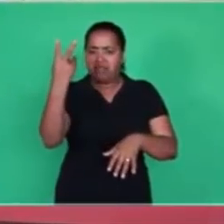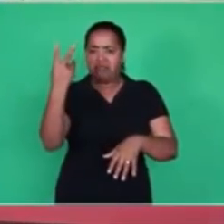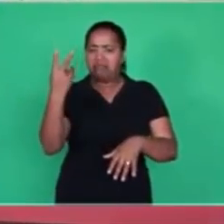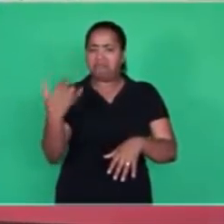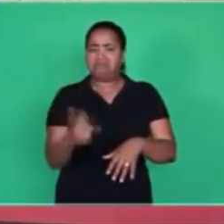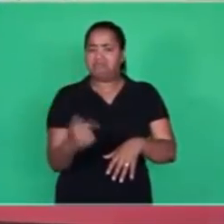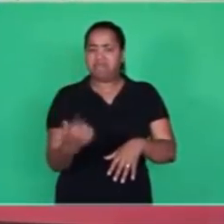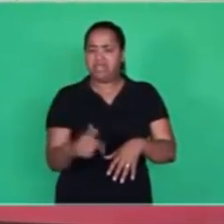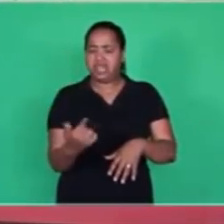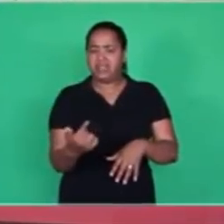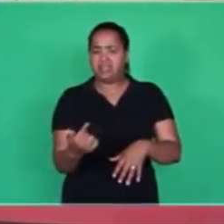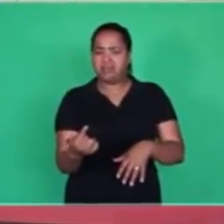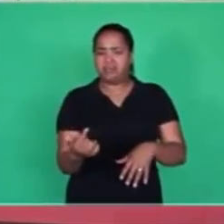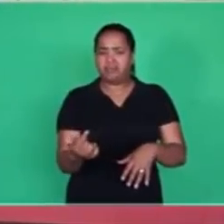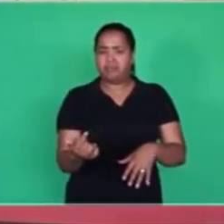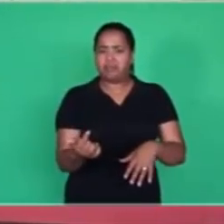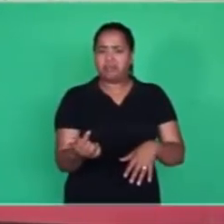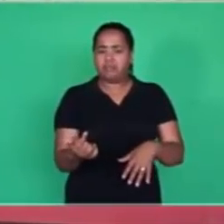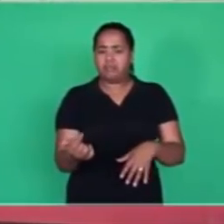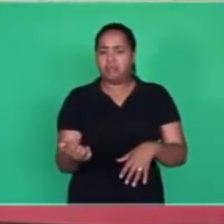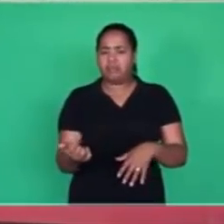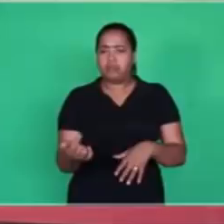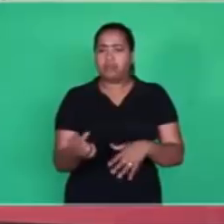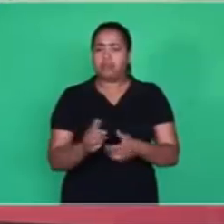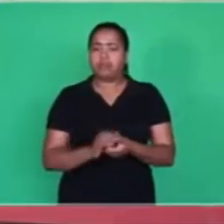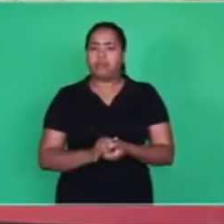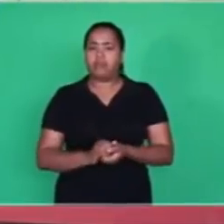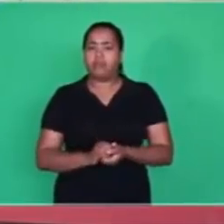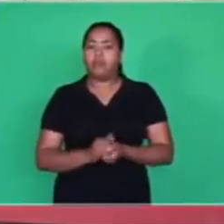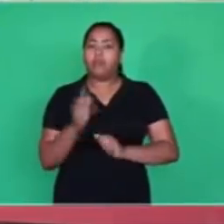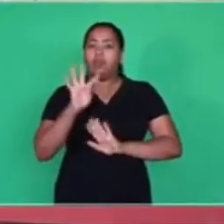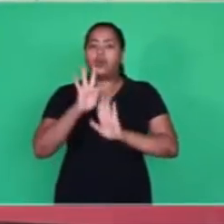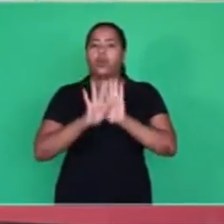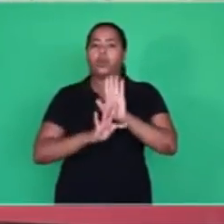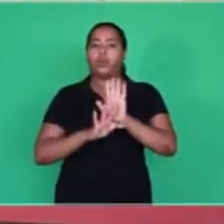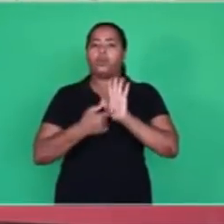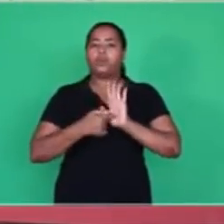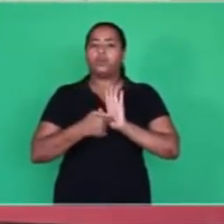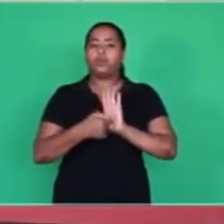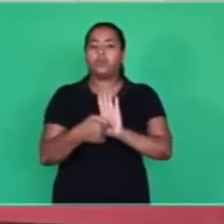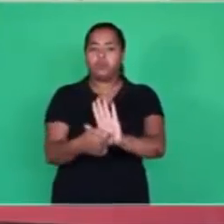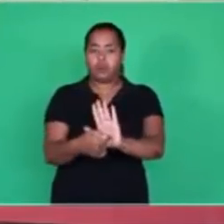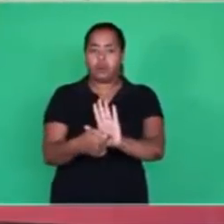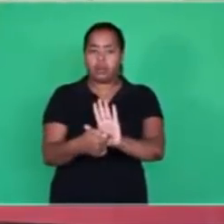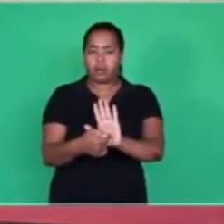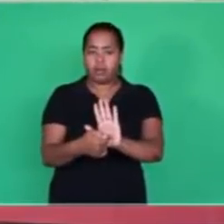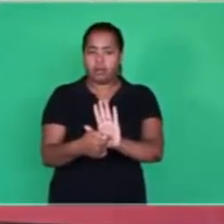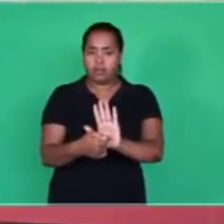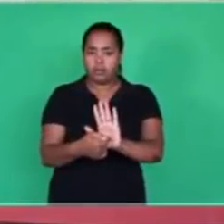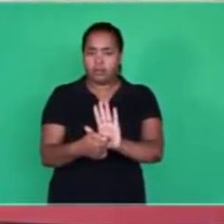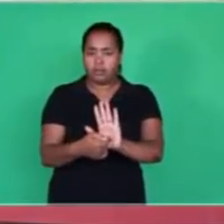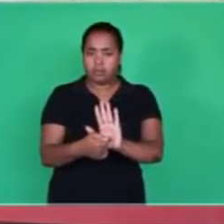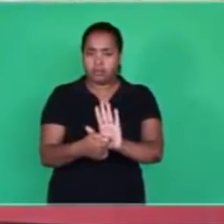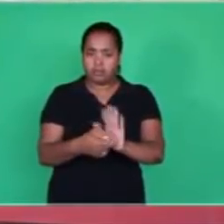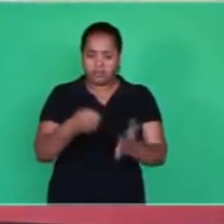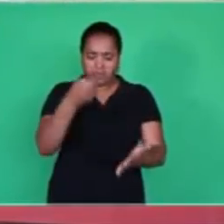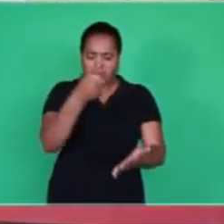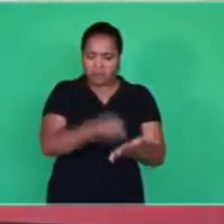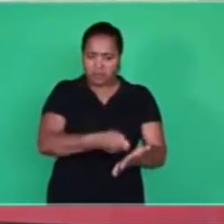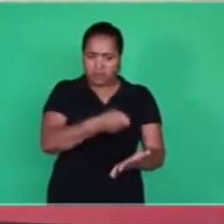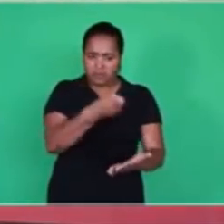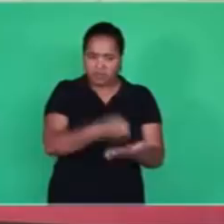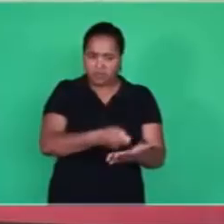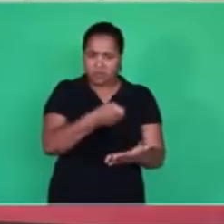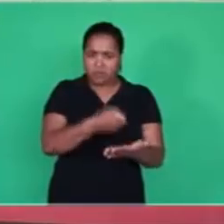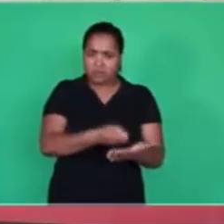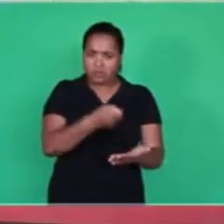terminando. Terminou? Diz o texto aqui. Esta será a praga que... Na frente ali.